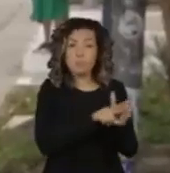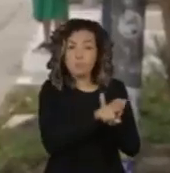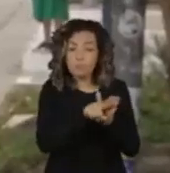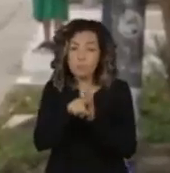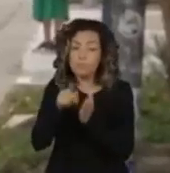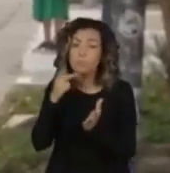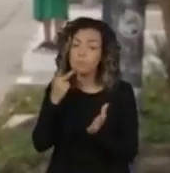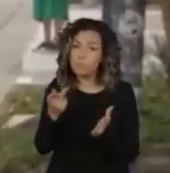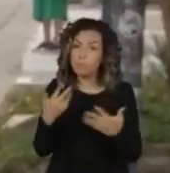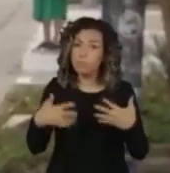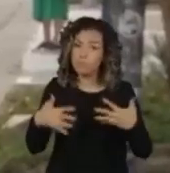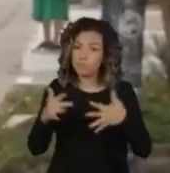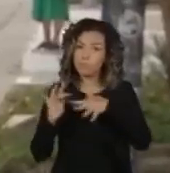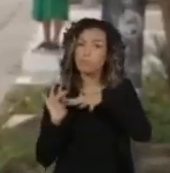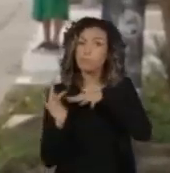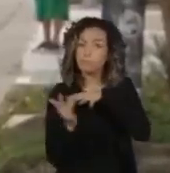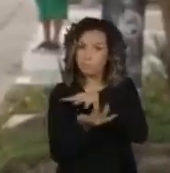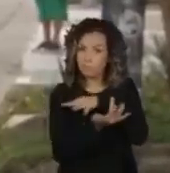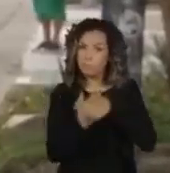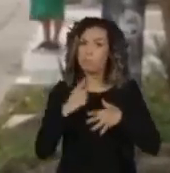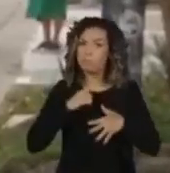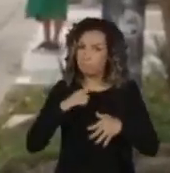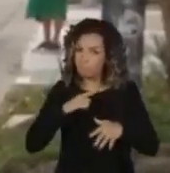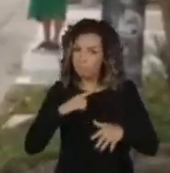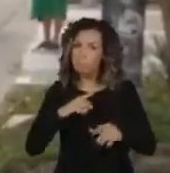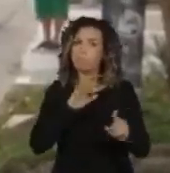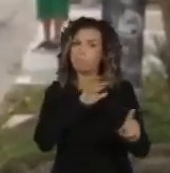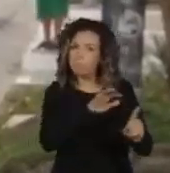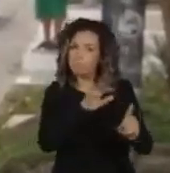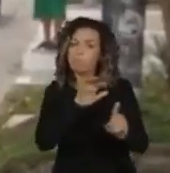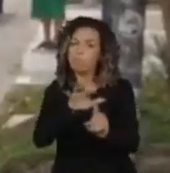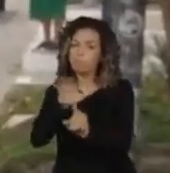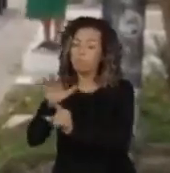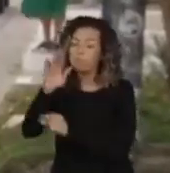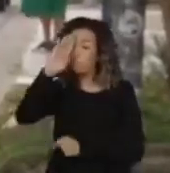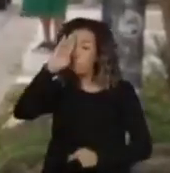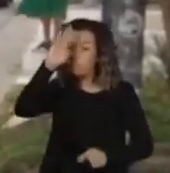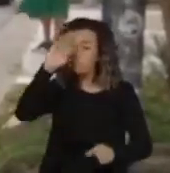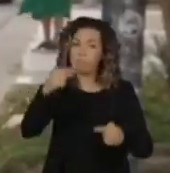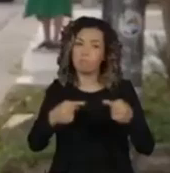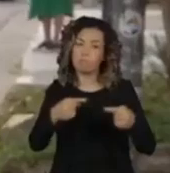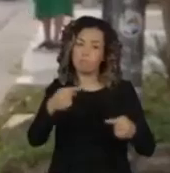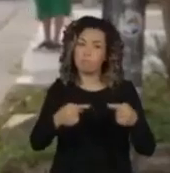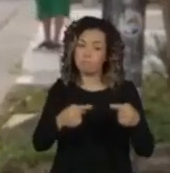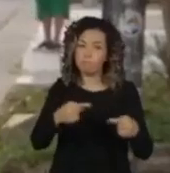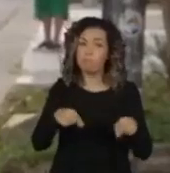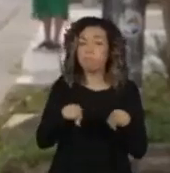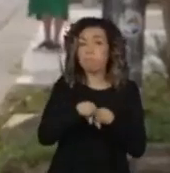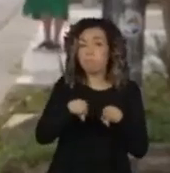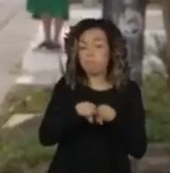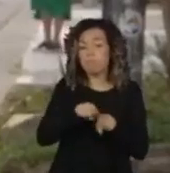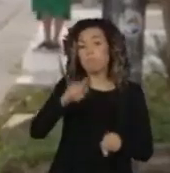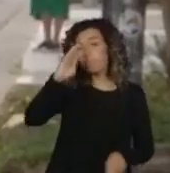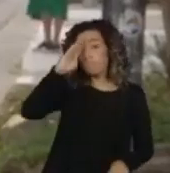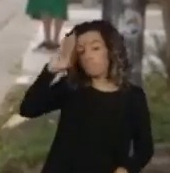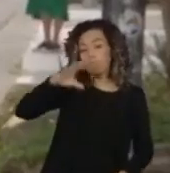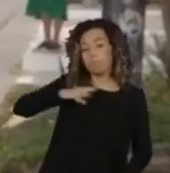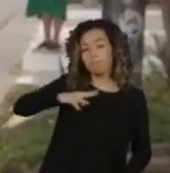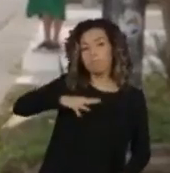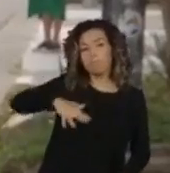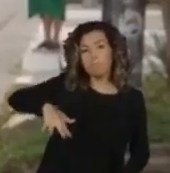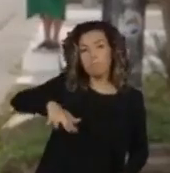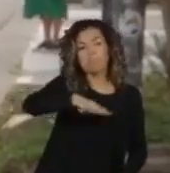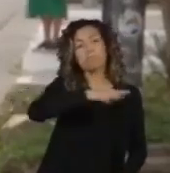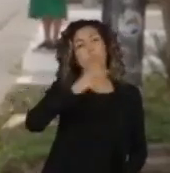o peso das redes sociais nas campanhas eleitorais, principalmente em cidades como São Paulo, onde as pesquisas